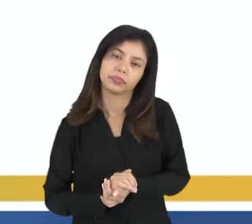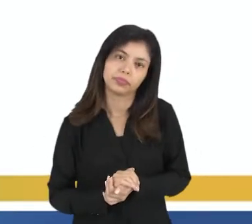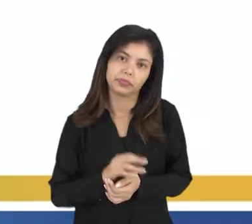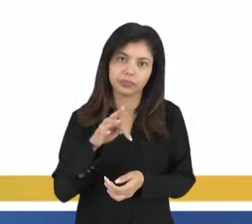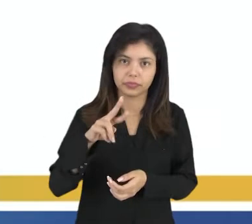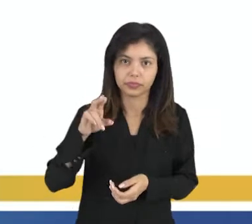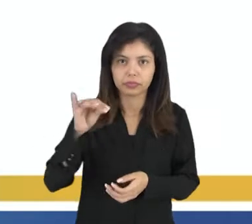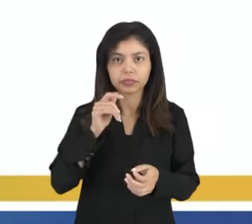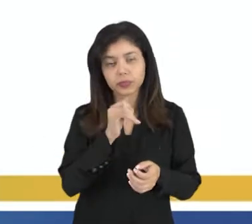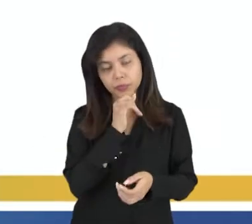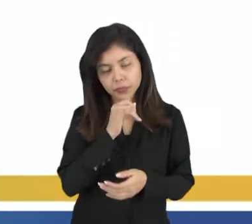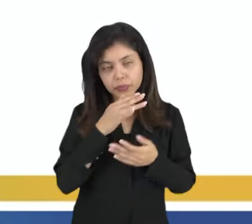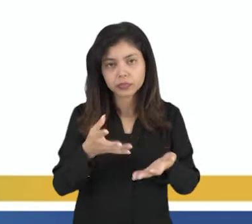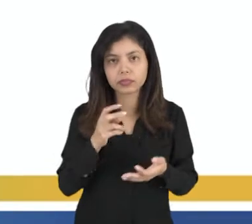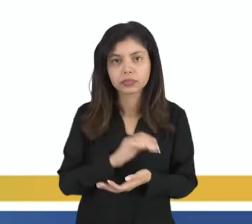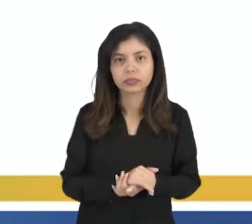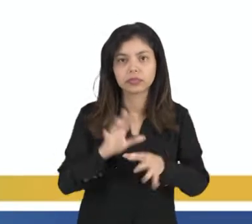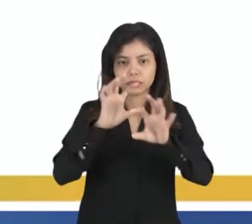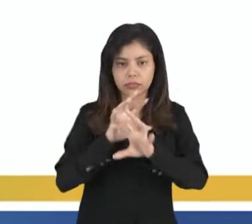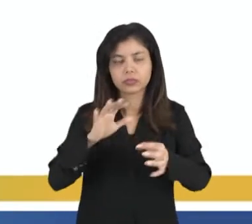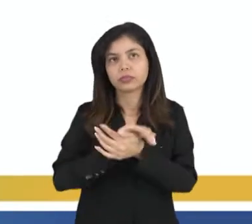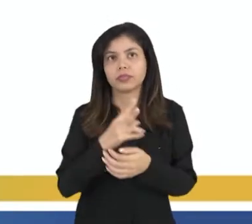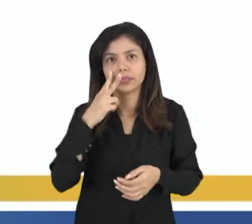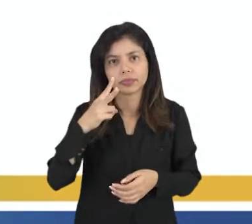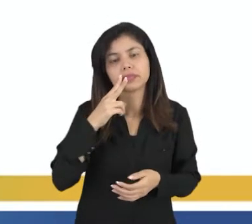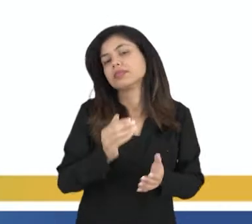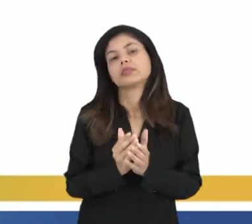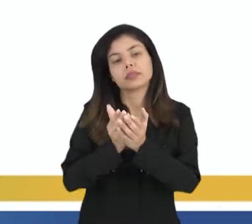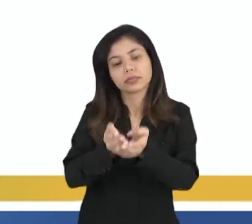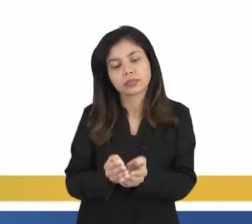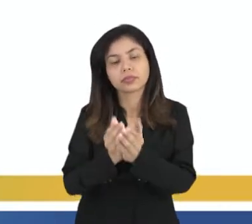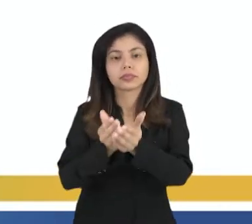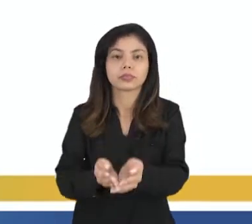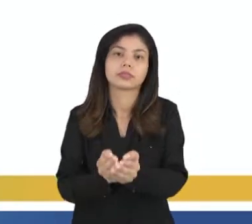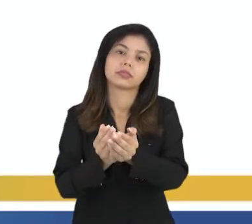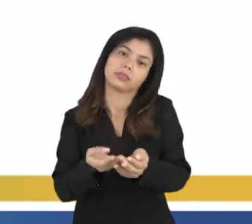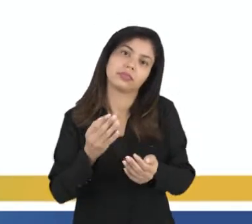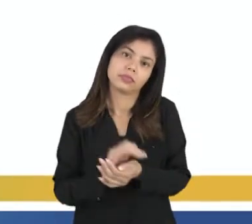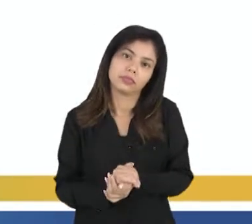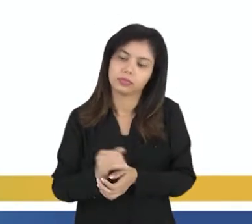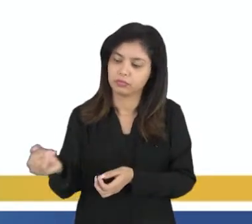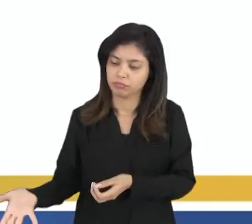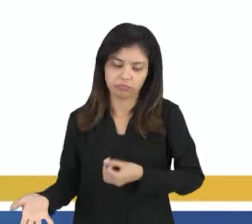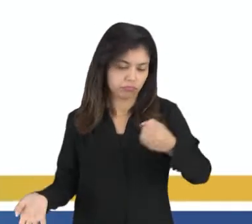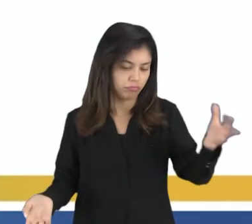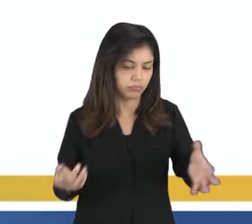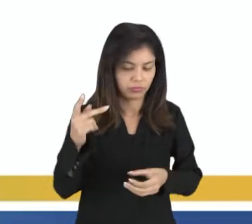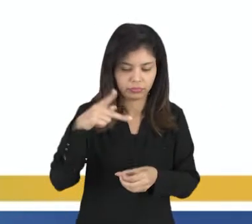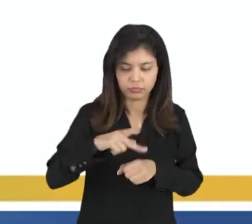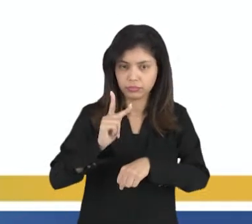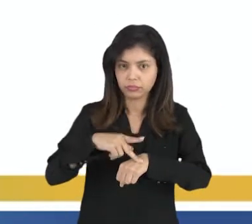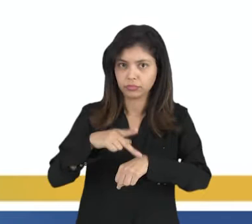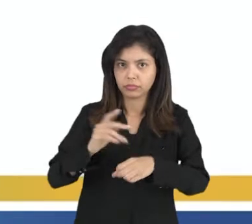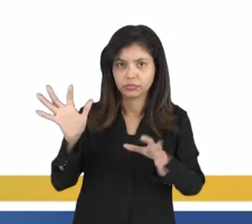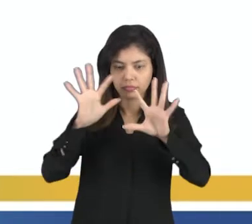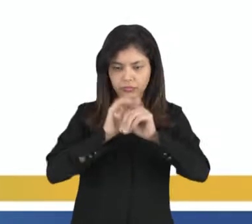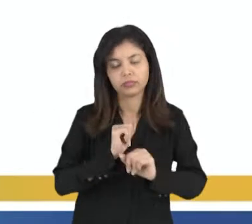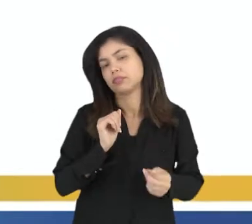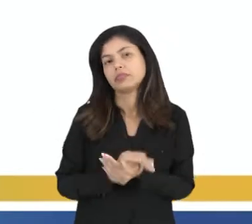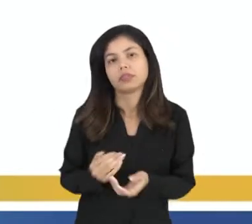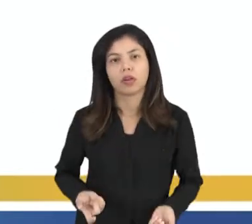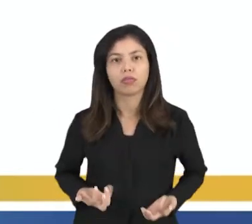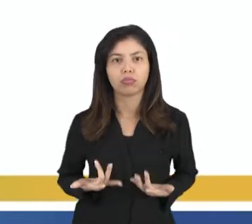a vapor, por exemplo, você deve ter assistido Titanic, né? Tem uma cena em que eles estão jogando muito carvão para gerar calor e movimentar as